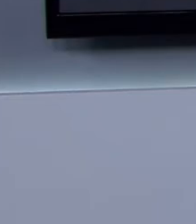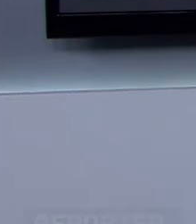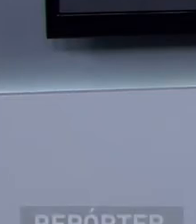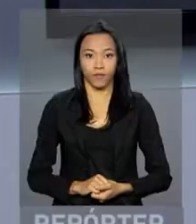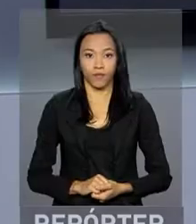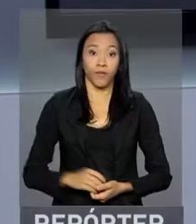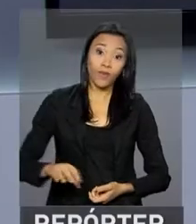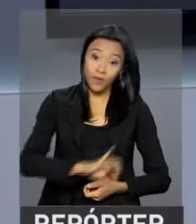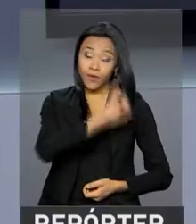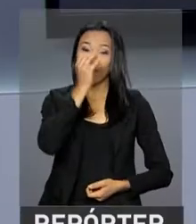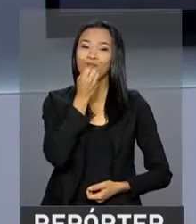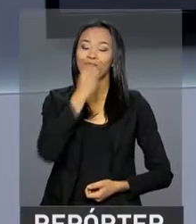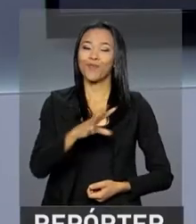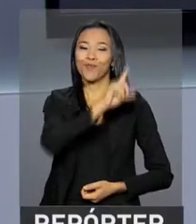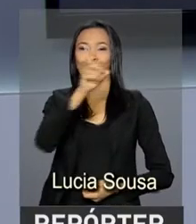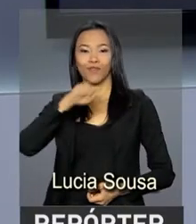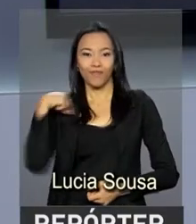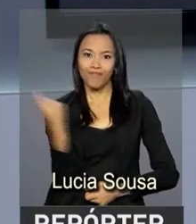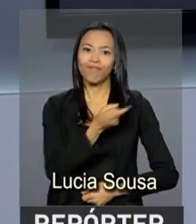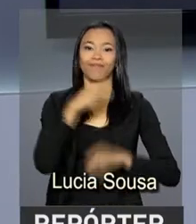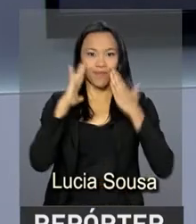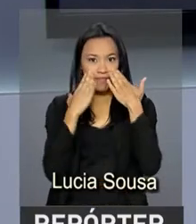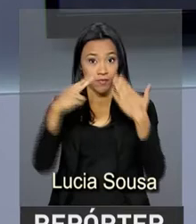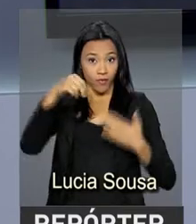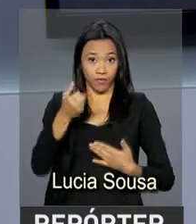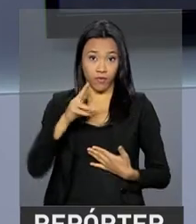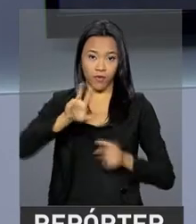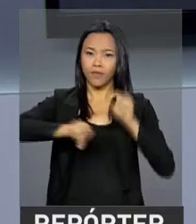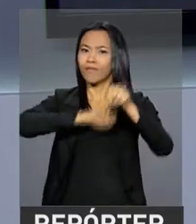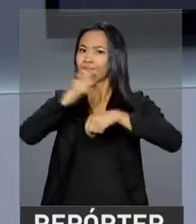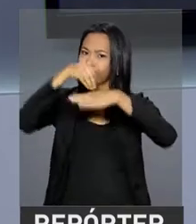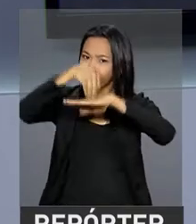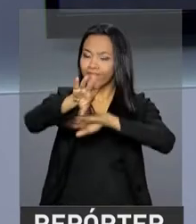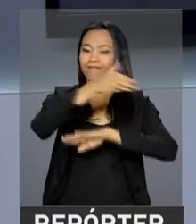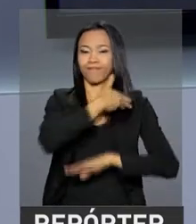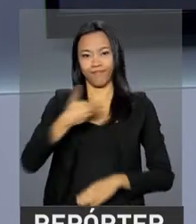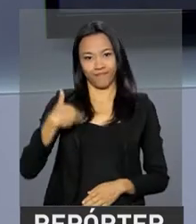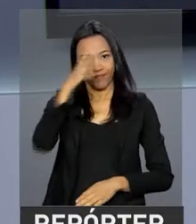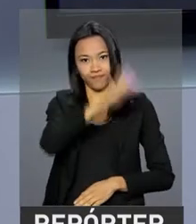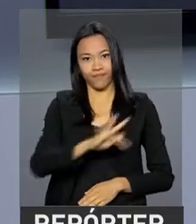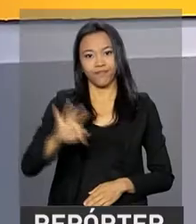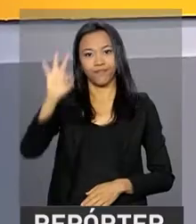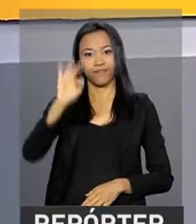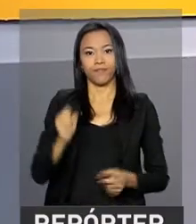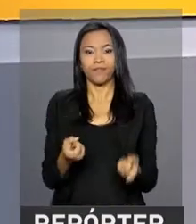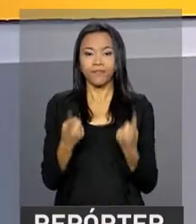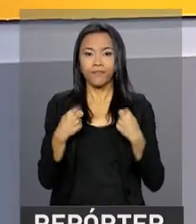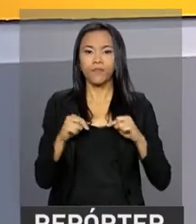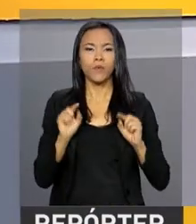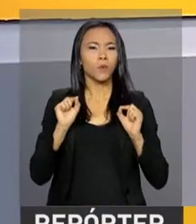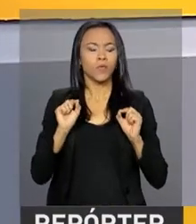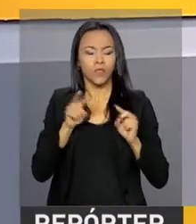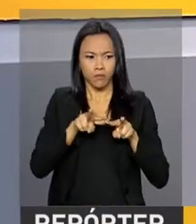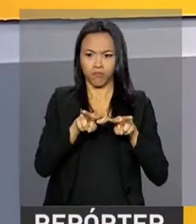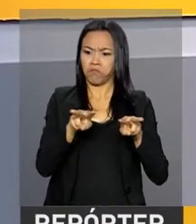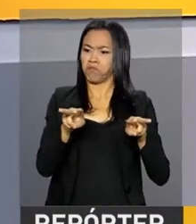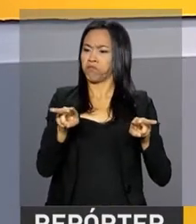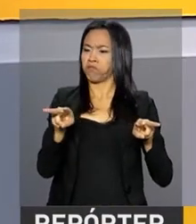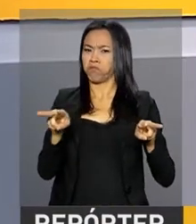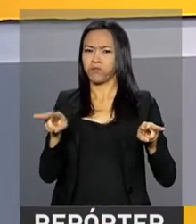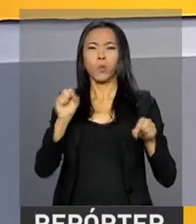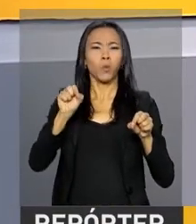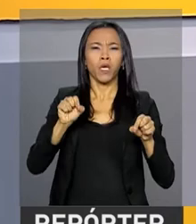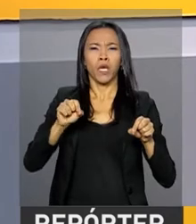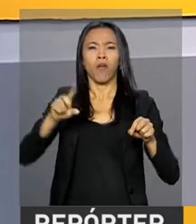olá bom dia estão de volta com repórter nbr e as notícias do governo federal em um cenário constante de queda